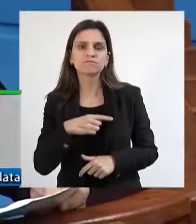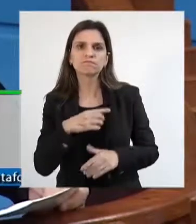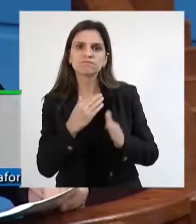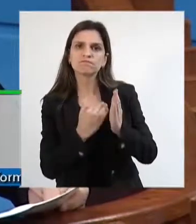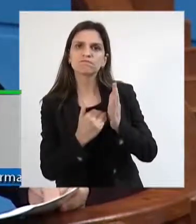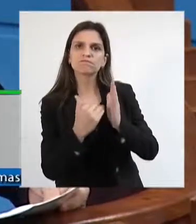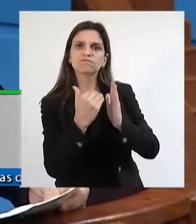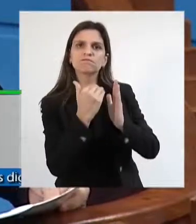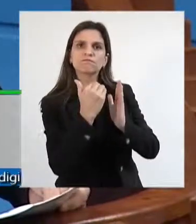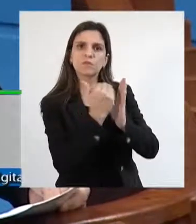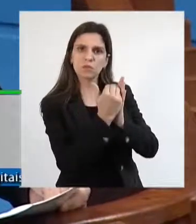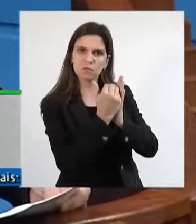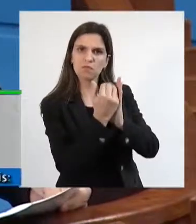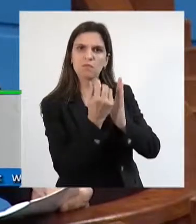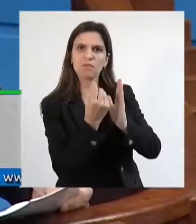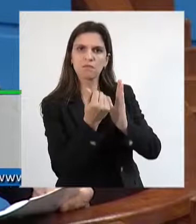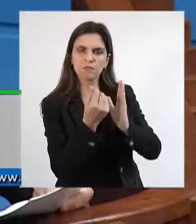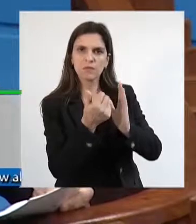de